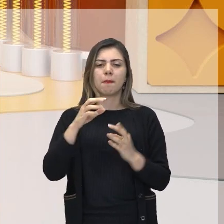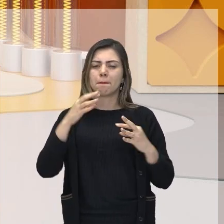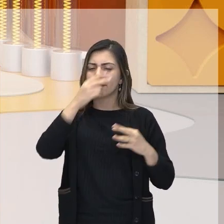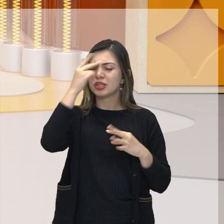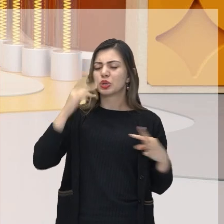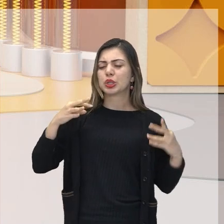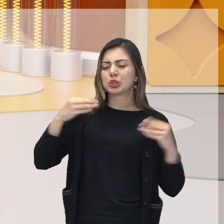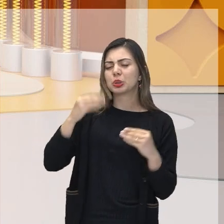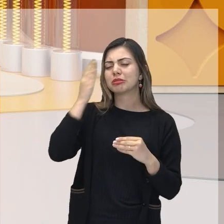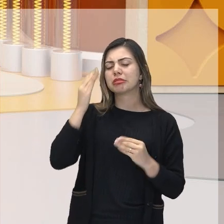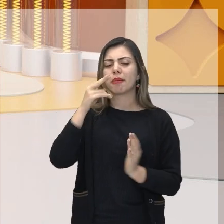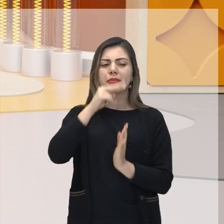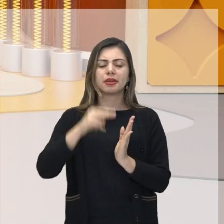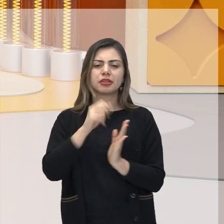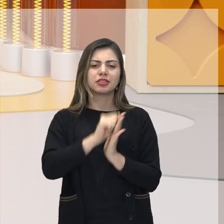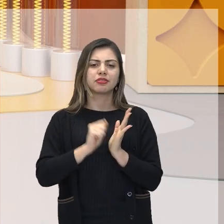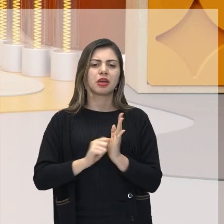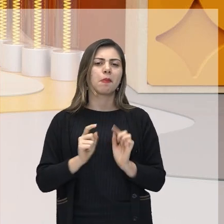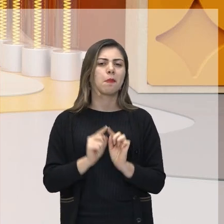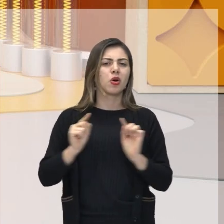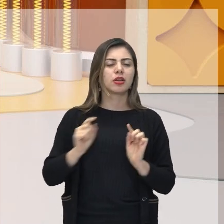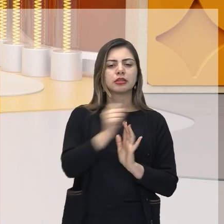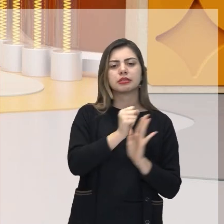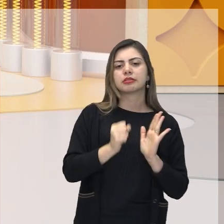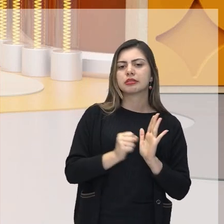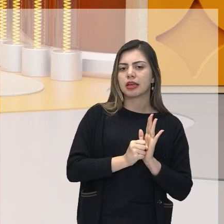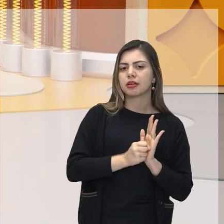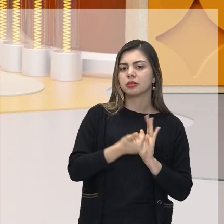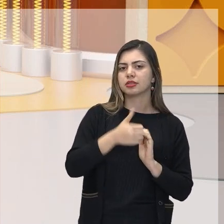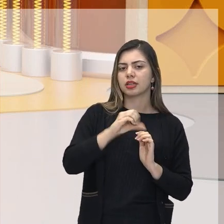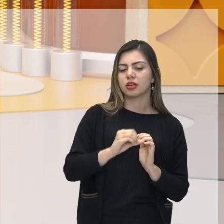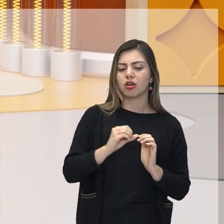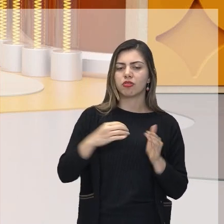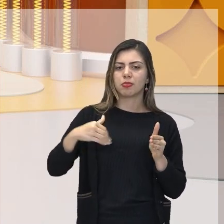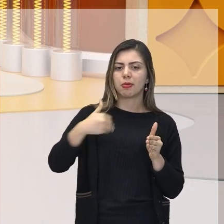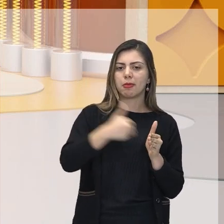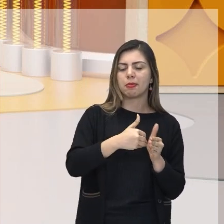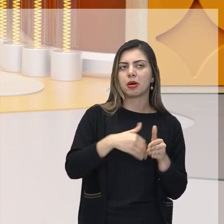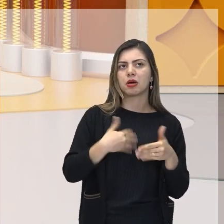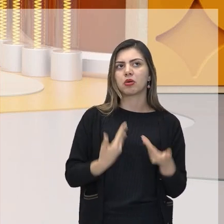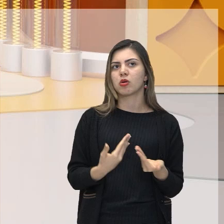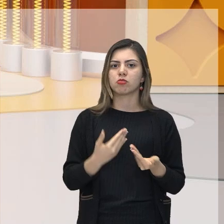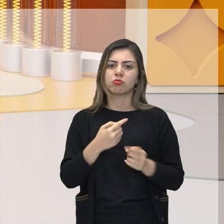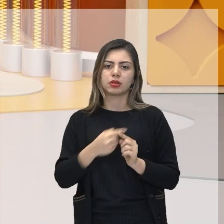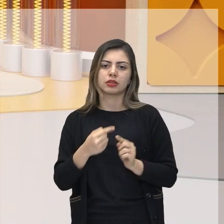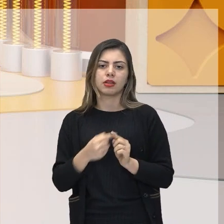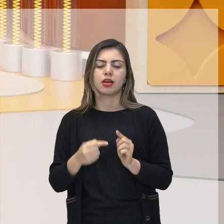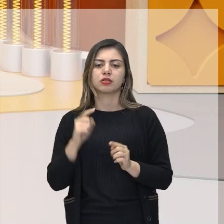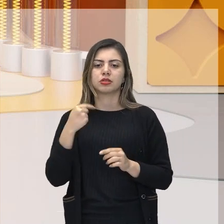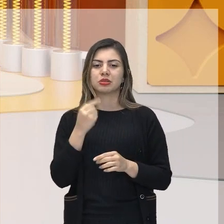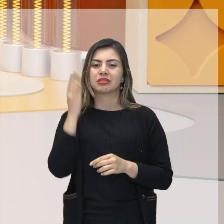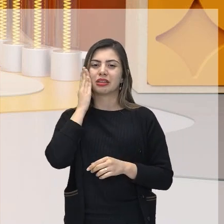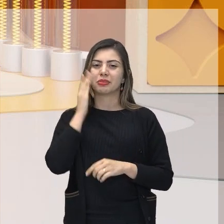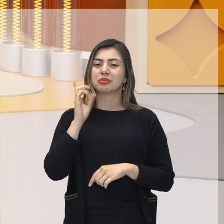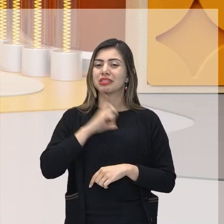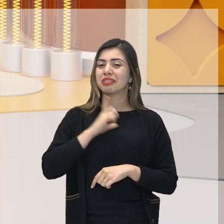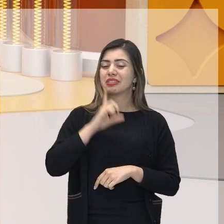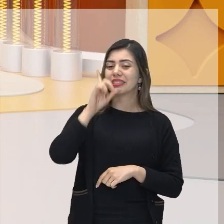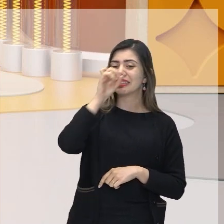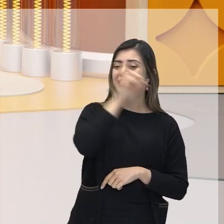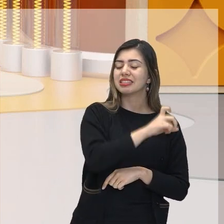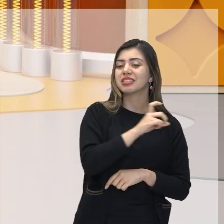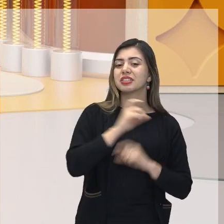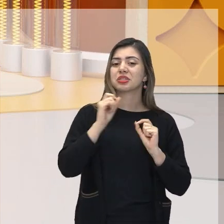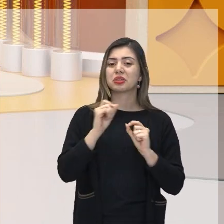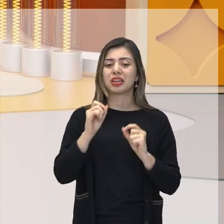mais criticamente, final do século XIX, segunda metade do século XIX, era muito difícil